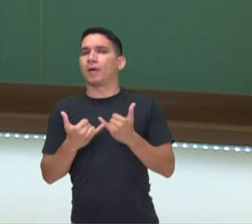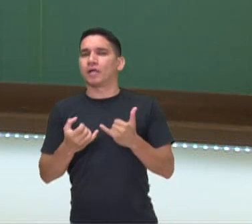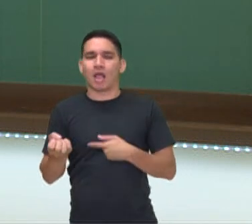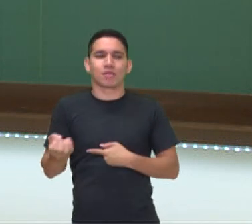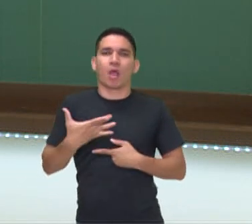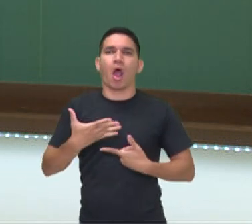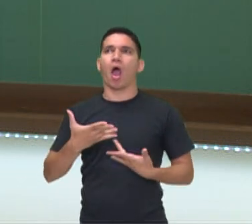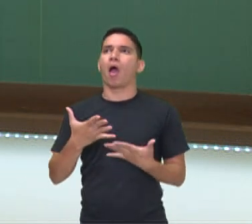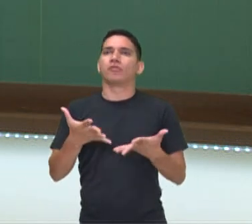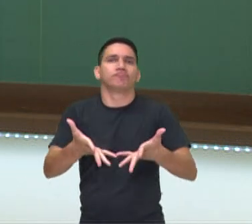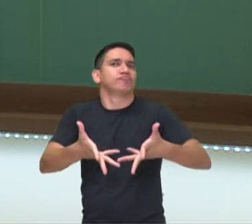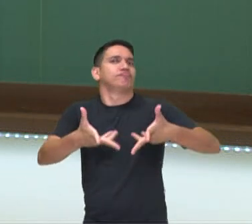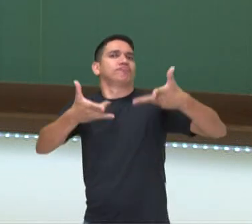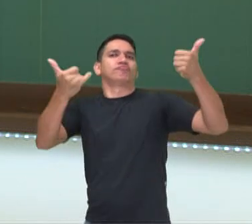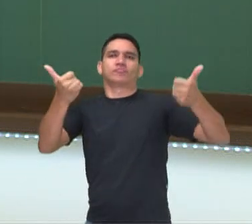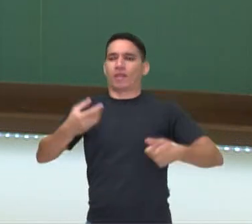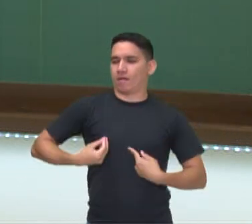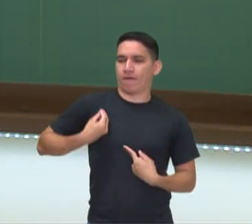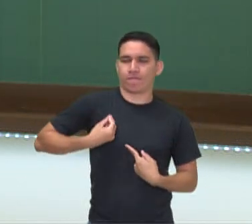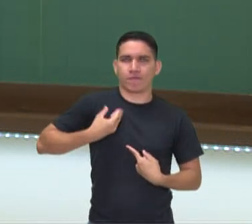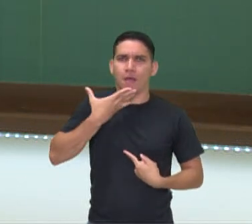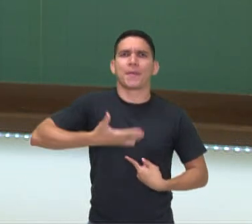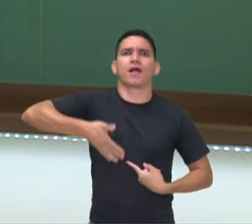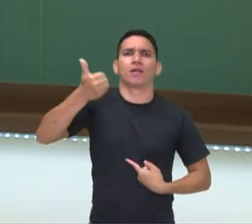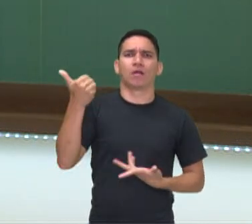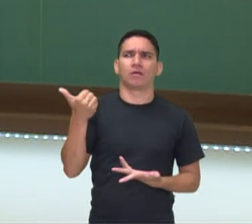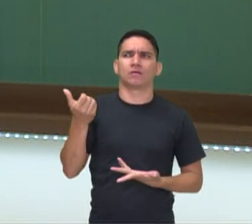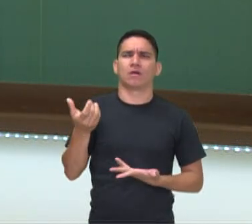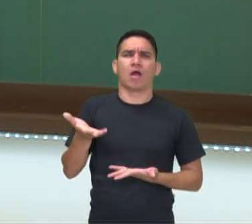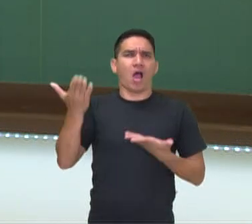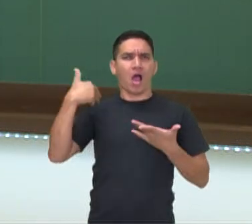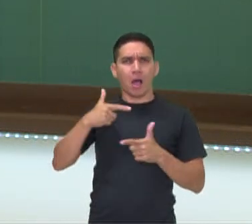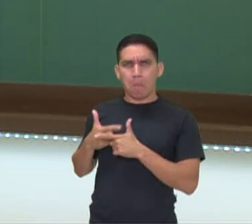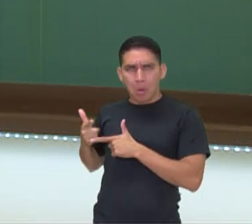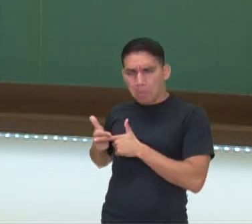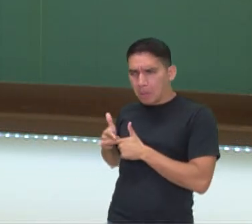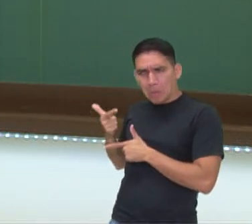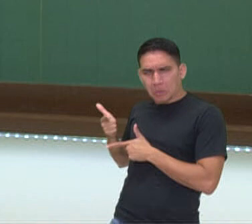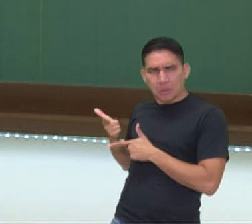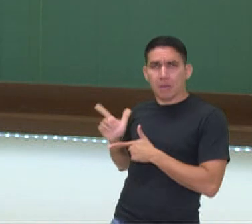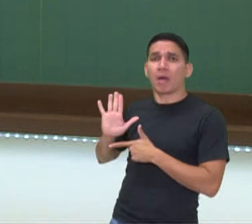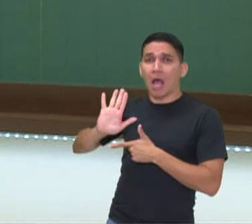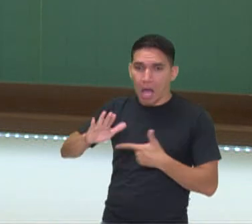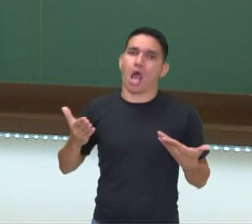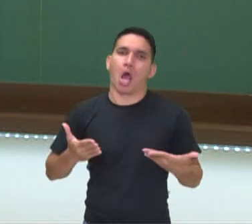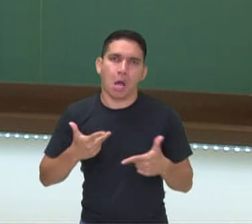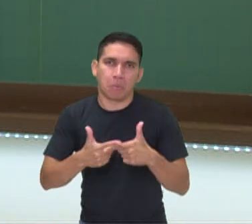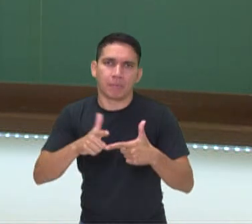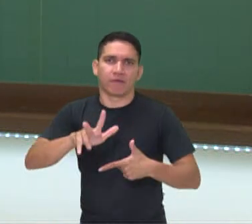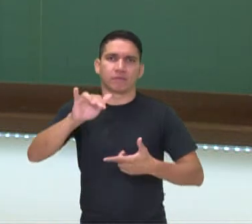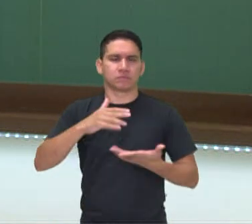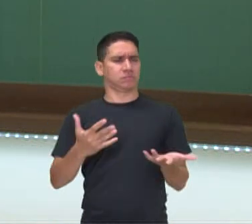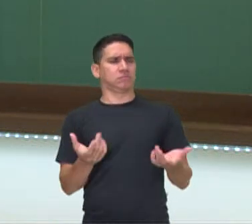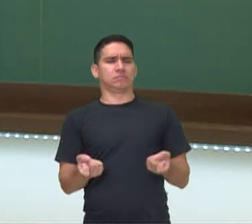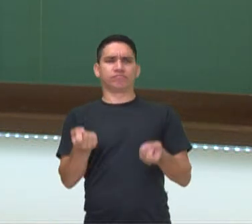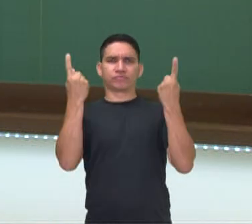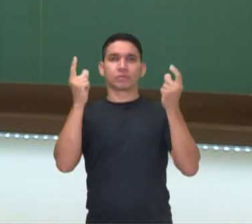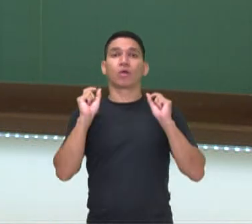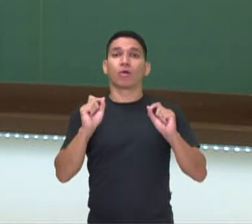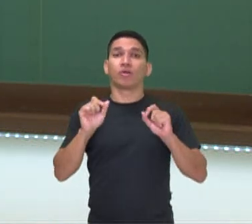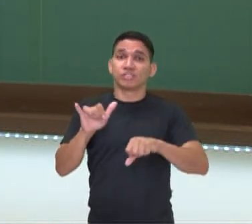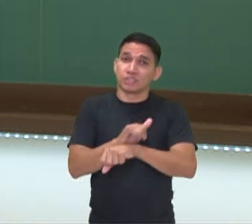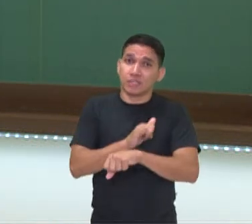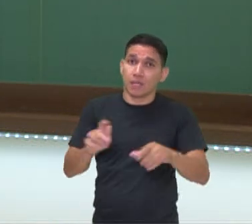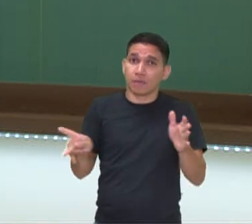milagrosas para problemas que muitas vezes nem faziam parte do nosso cotidiano. Exemplo dessas estratégias adotadas por quem?